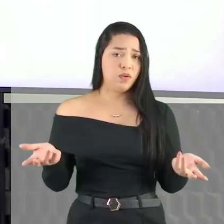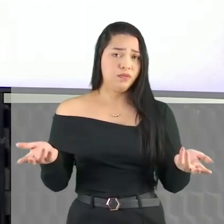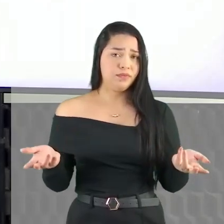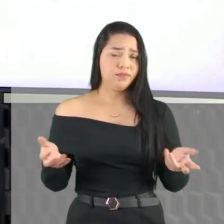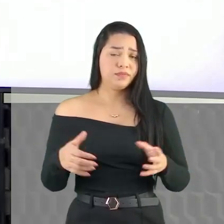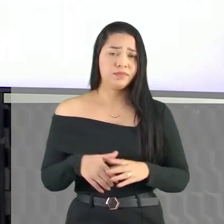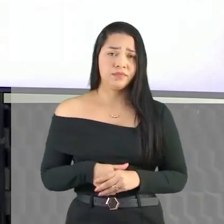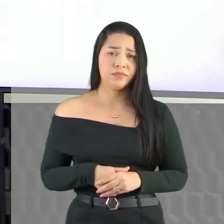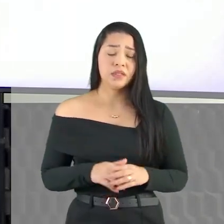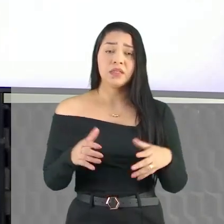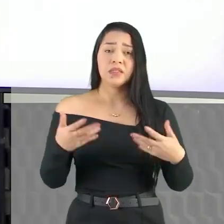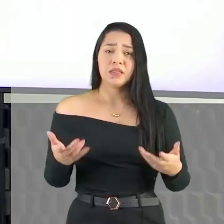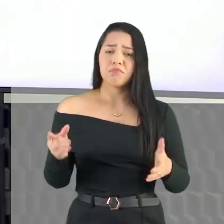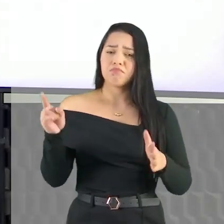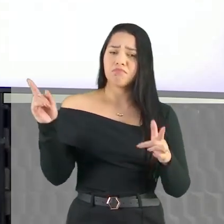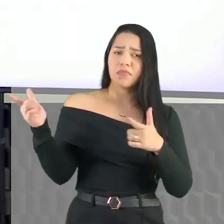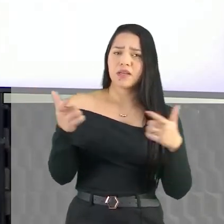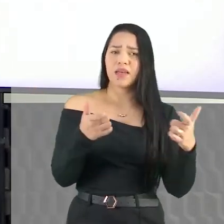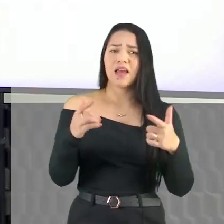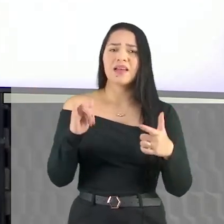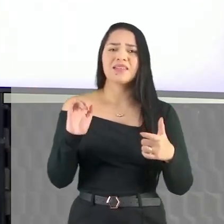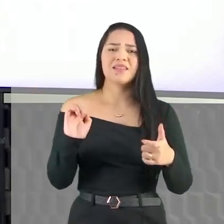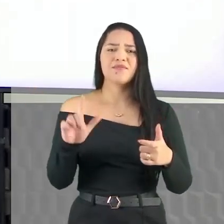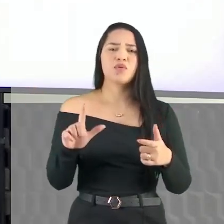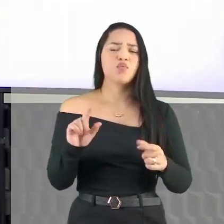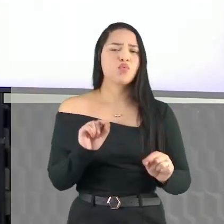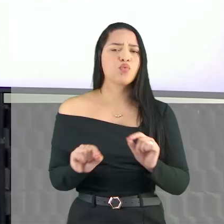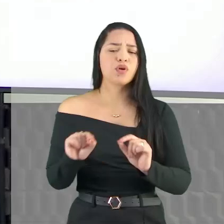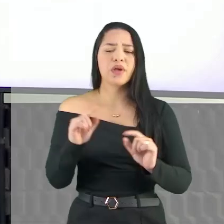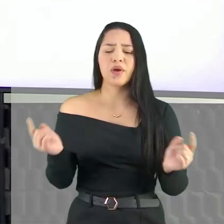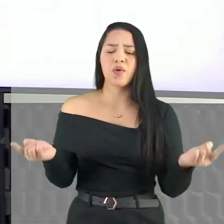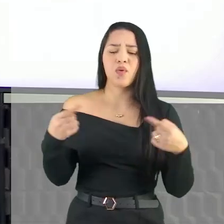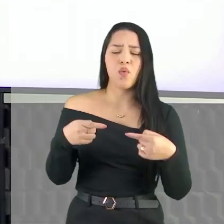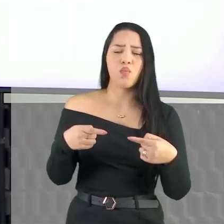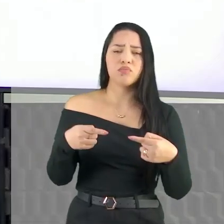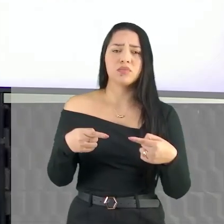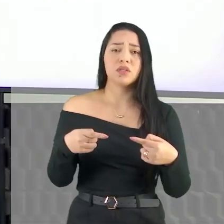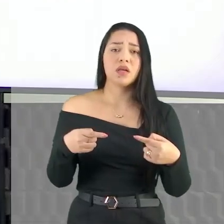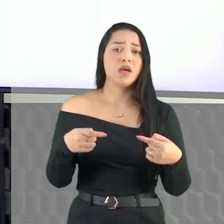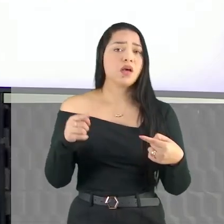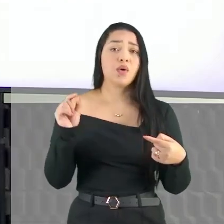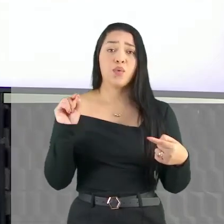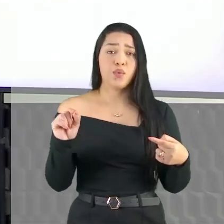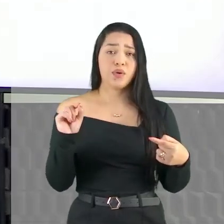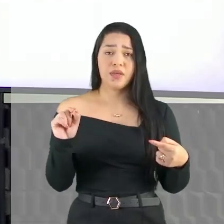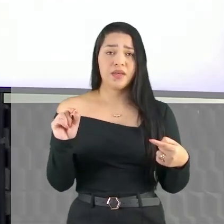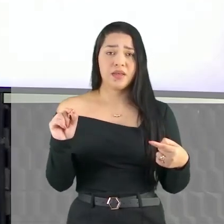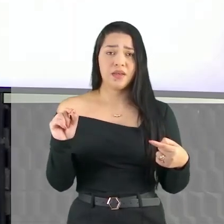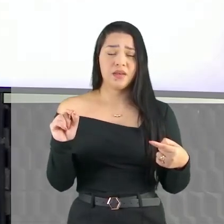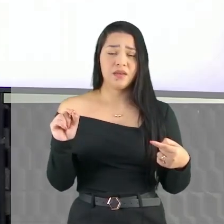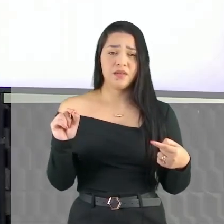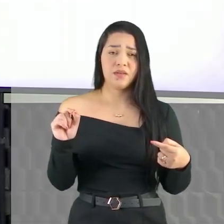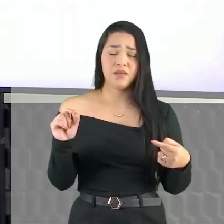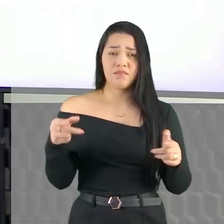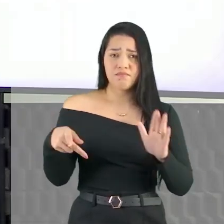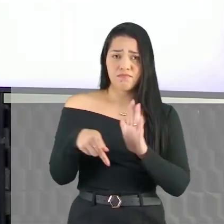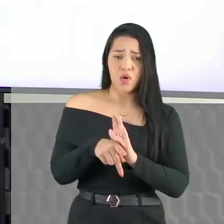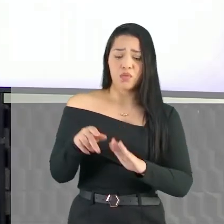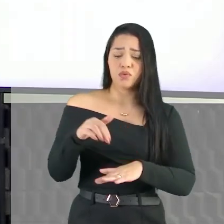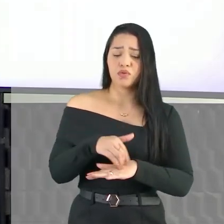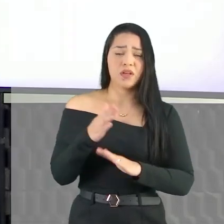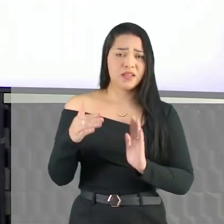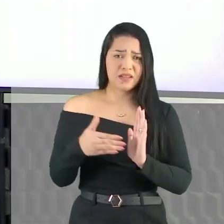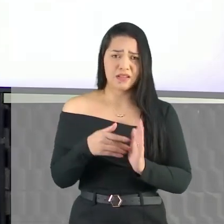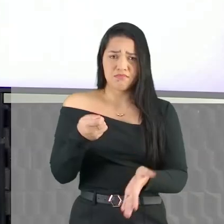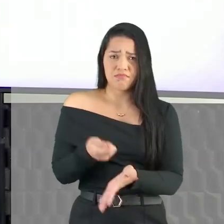foi. Então essa é uma guerra civil, né, que vai de encontro exatamente contra a questão do